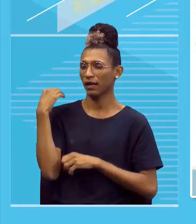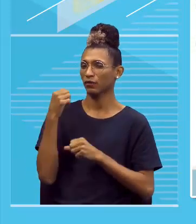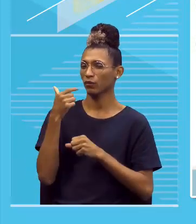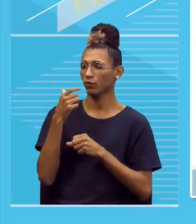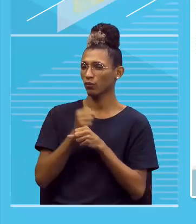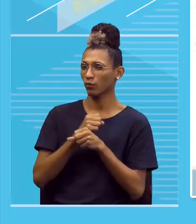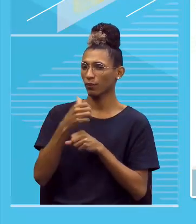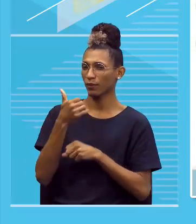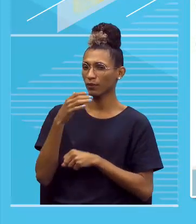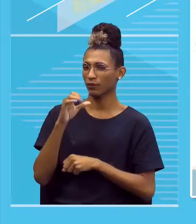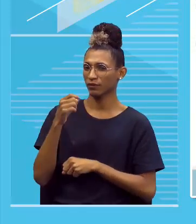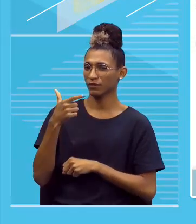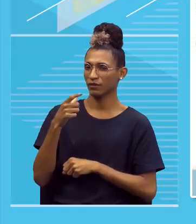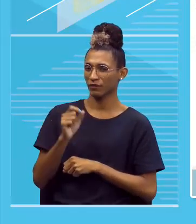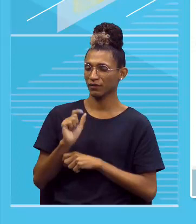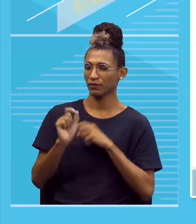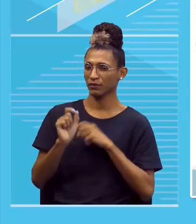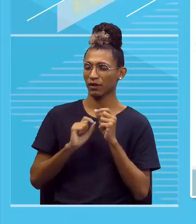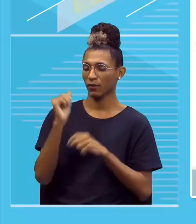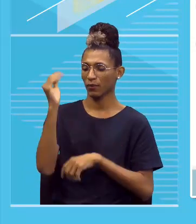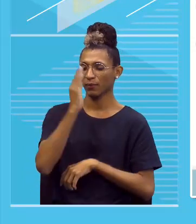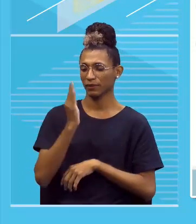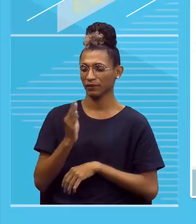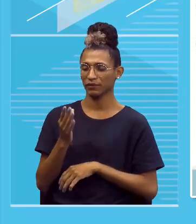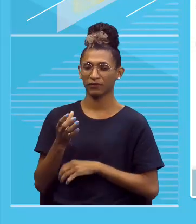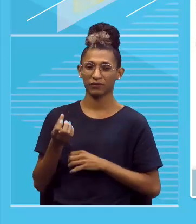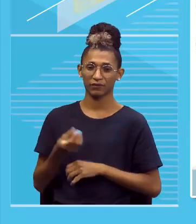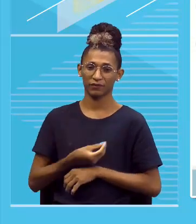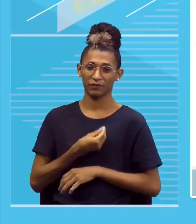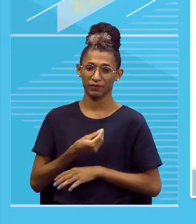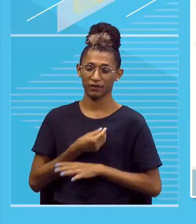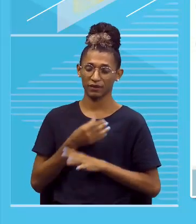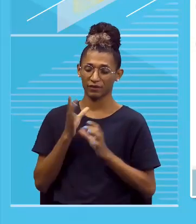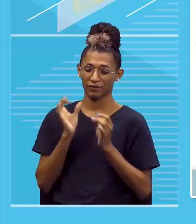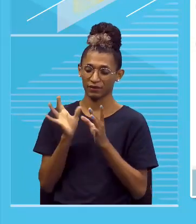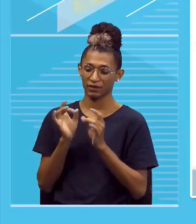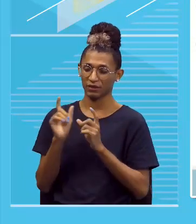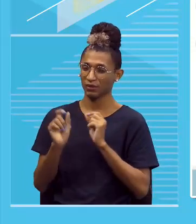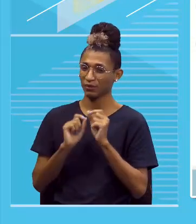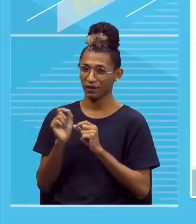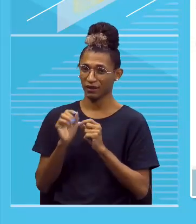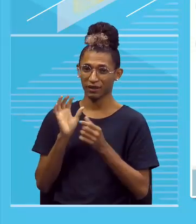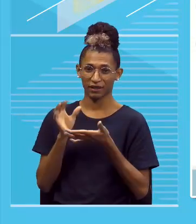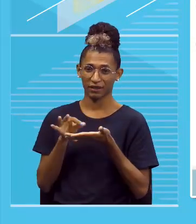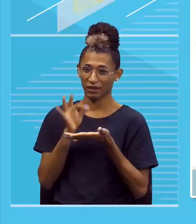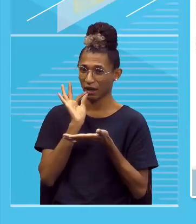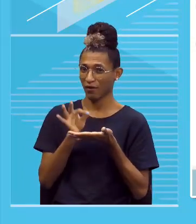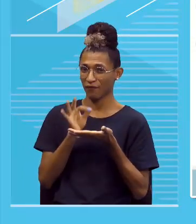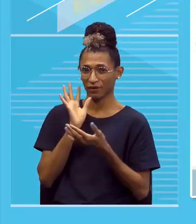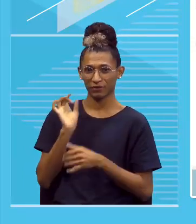praticamente só vivia de vender café